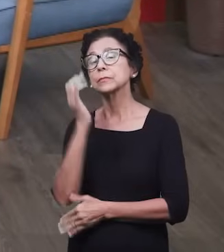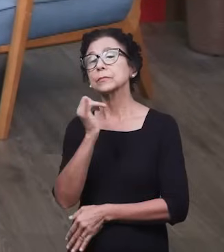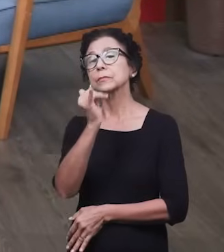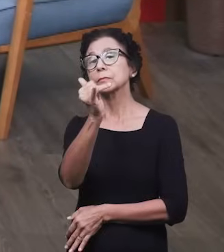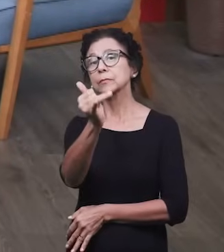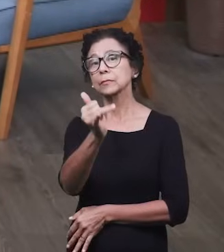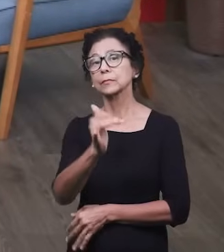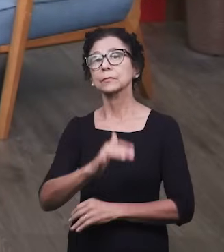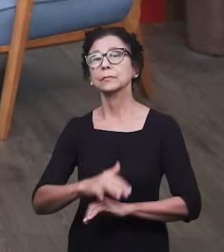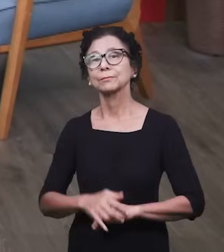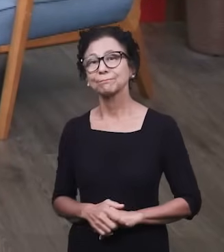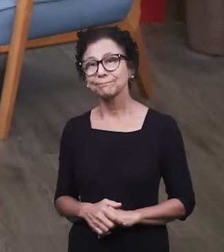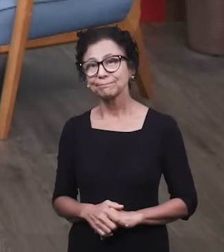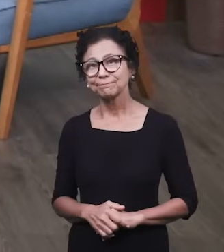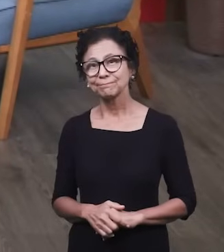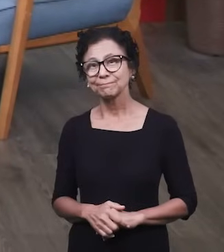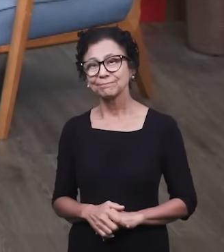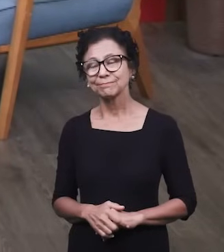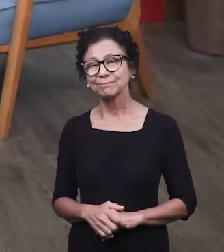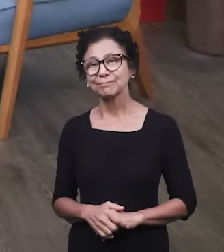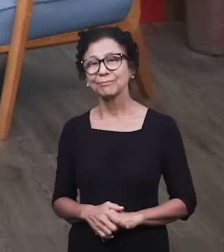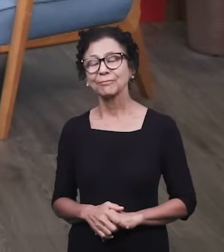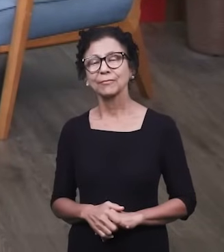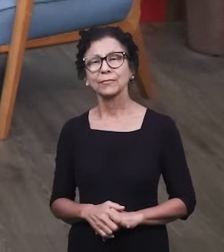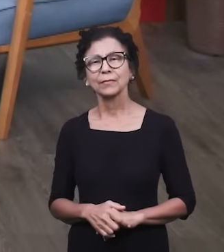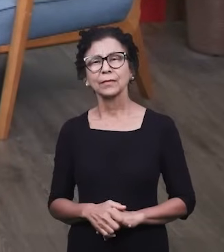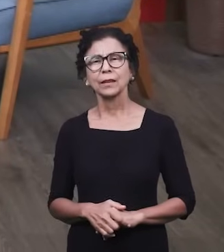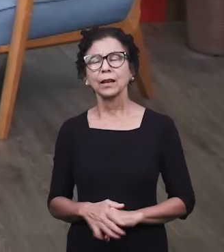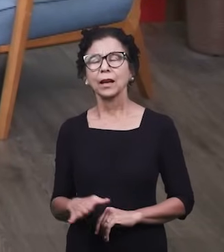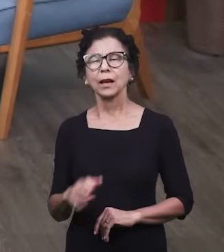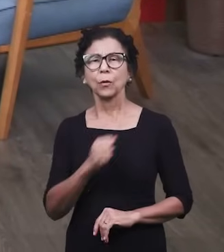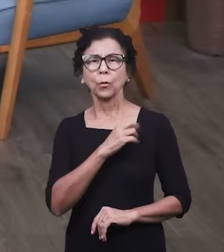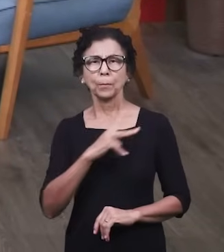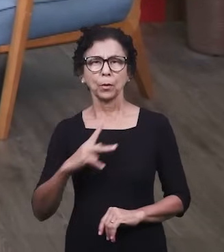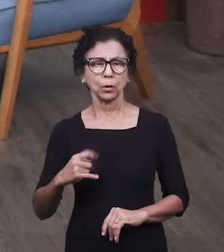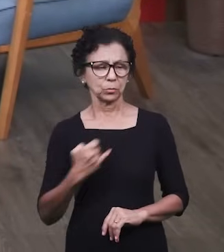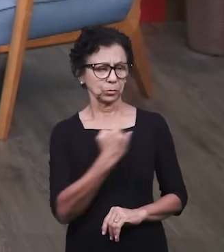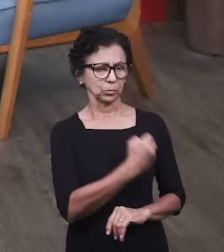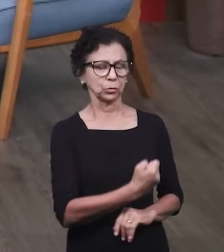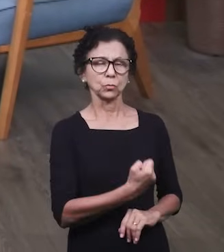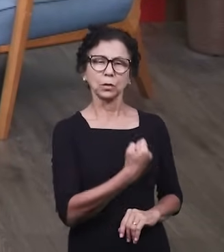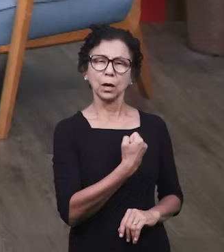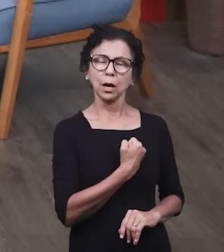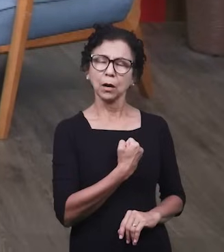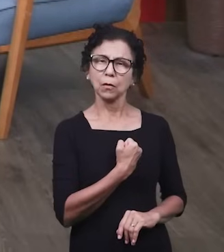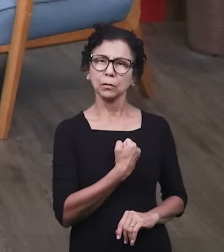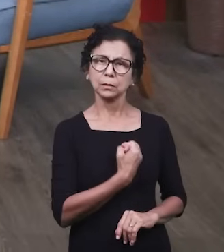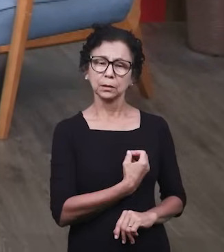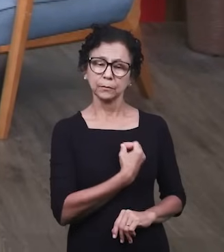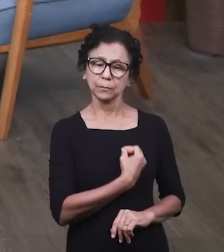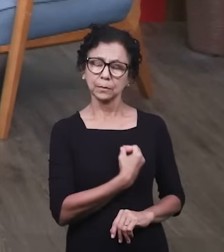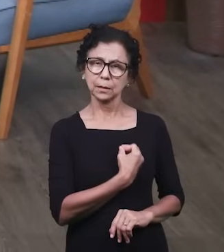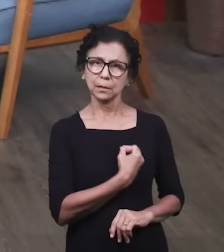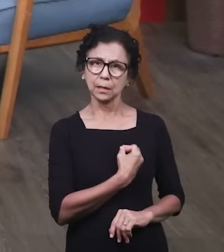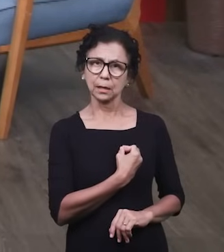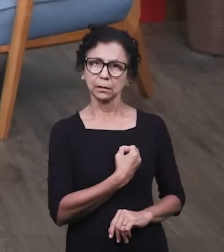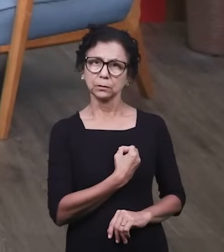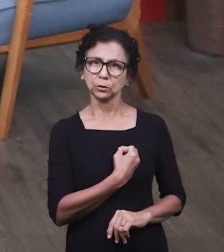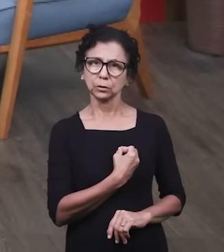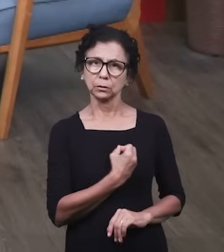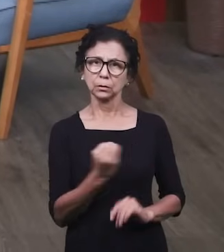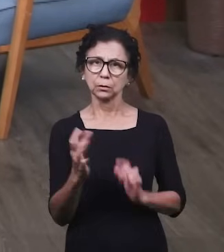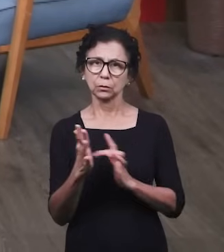apóstolo João. Sim. Ele conheceu, né, o Jesus das caminhadas, né, o